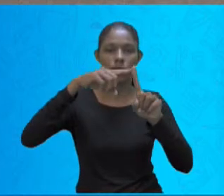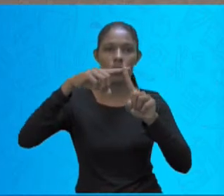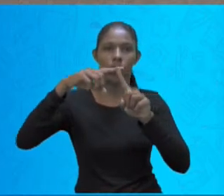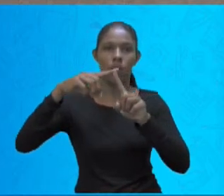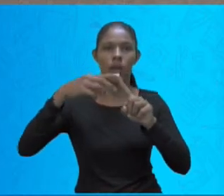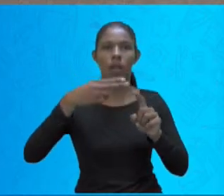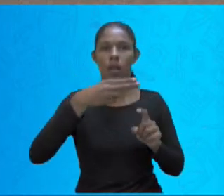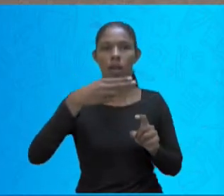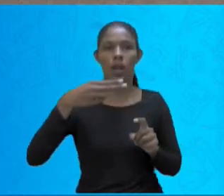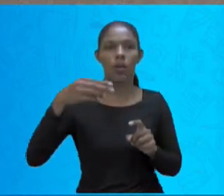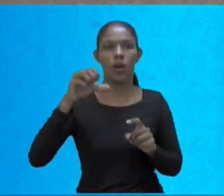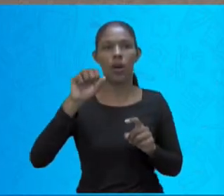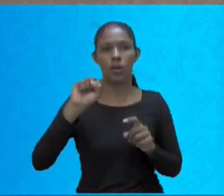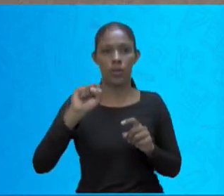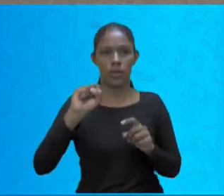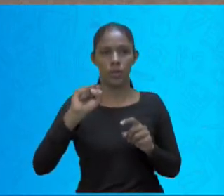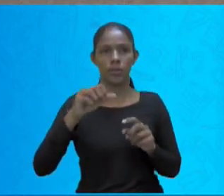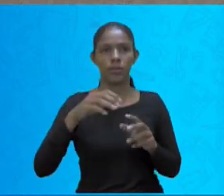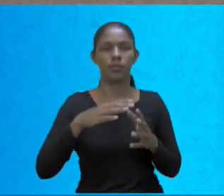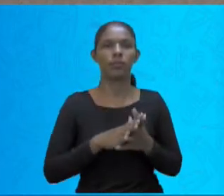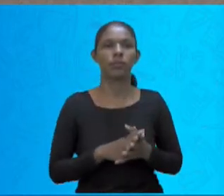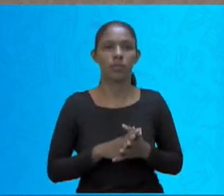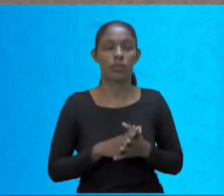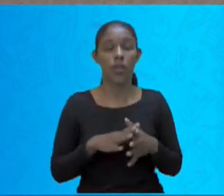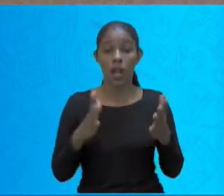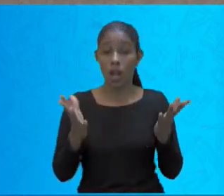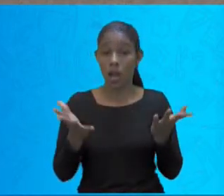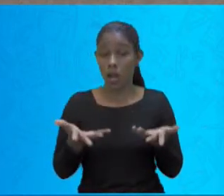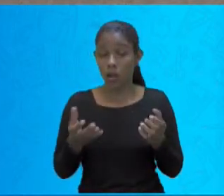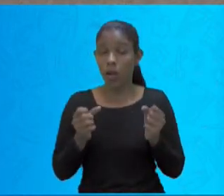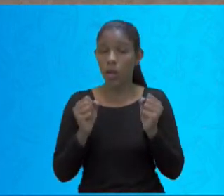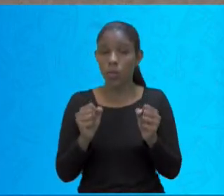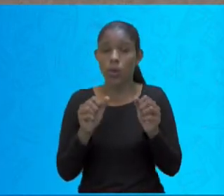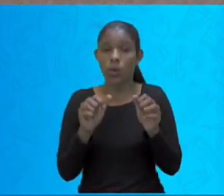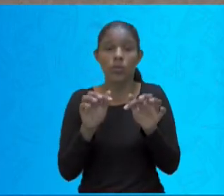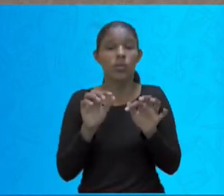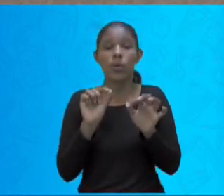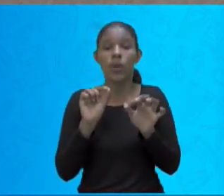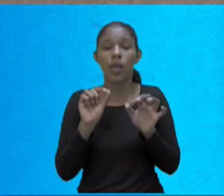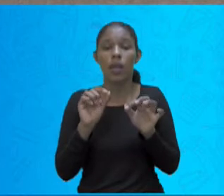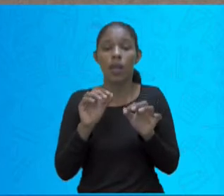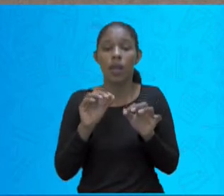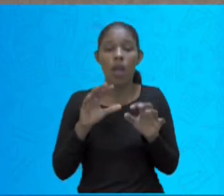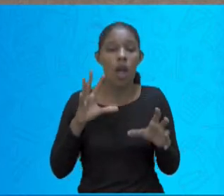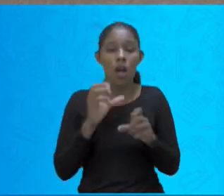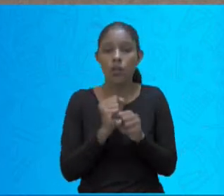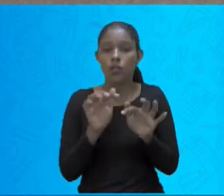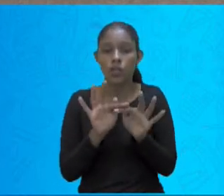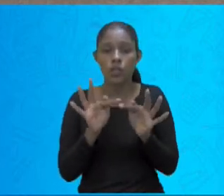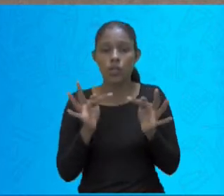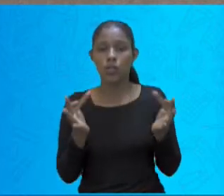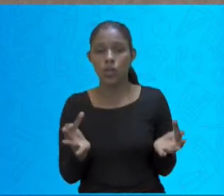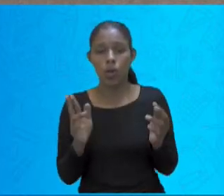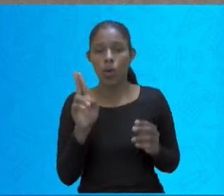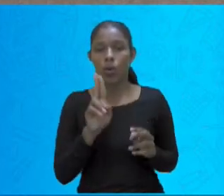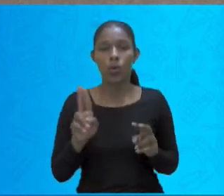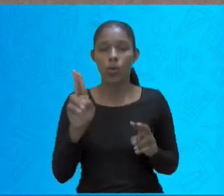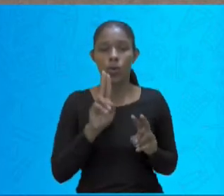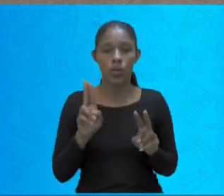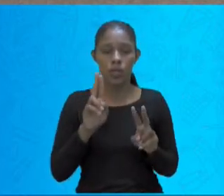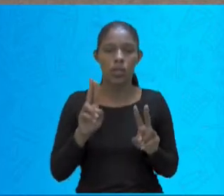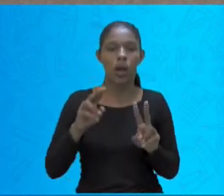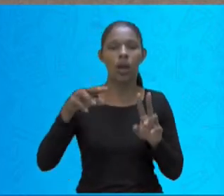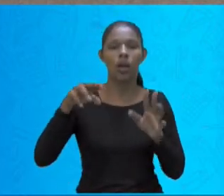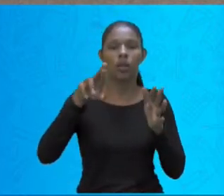3, 6, mais 2, 8. Agora, eu posso simplificar usando a propriedade de radiciação que